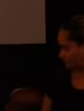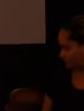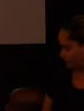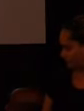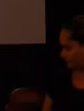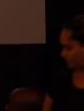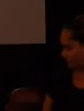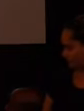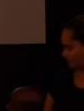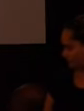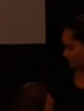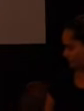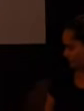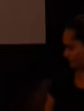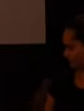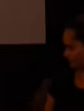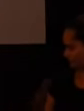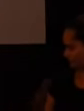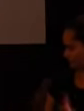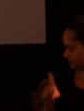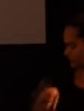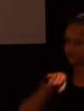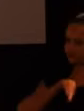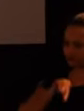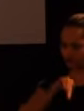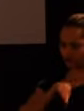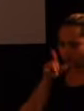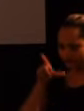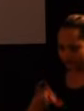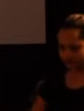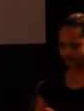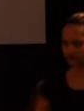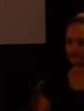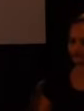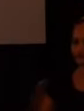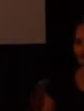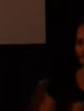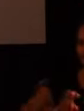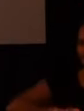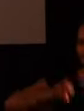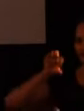Aqui na Pituba, tá? Vamos lá, 9 da manhã.